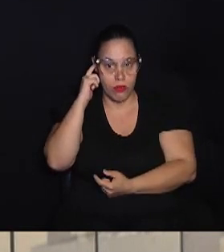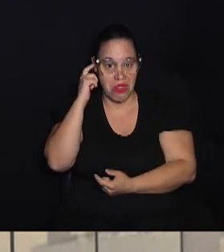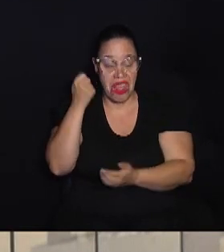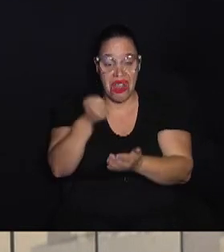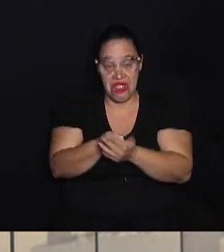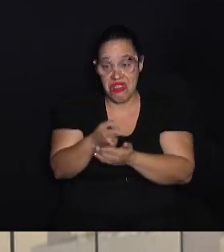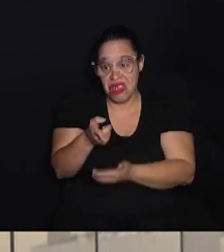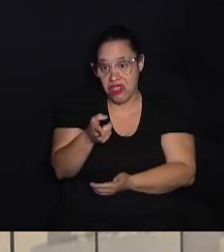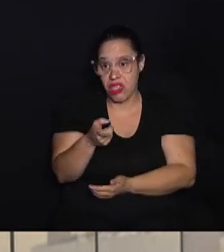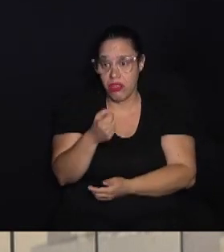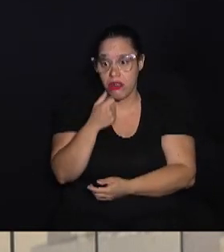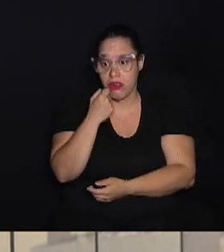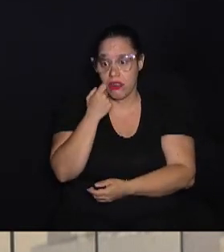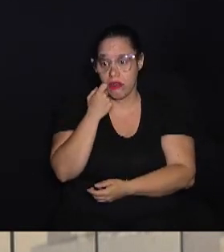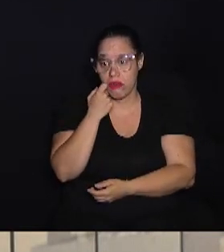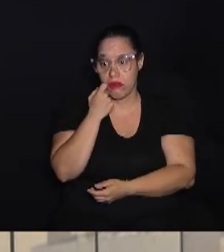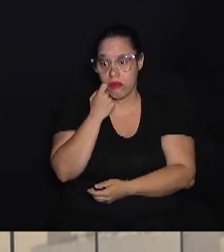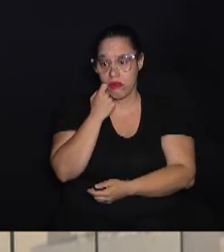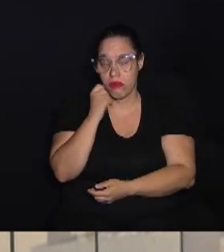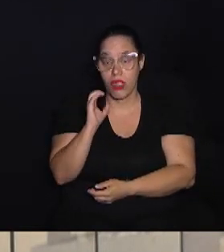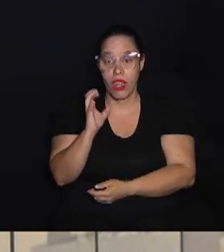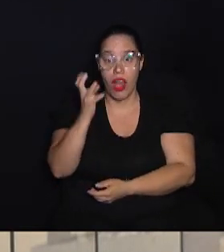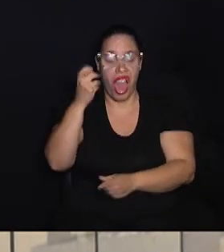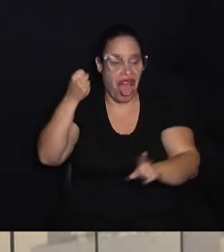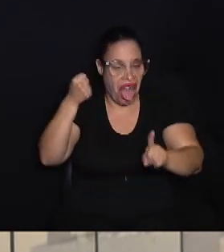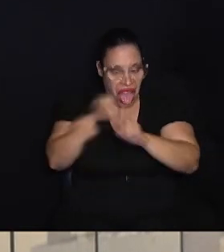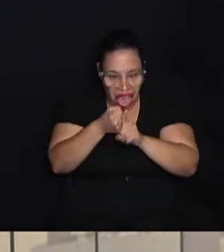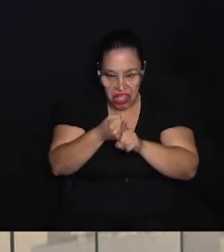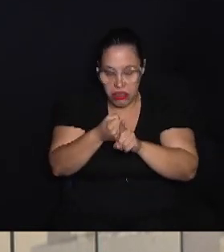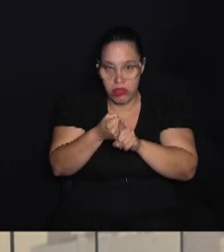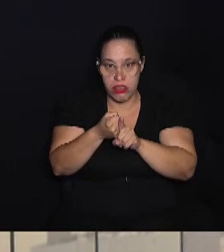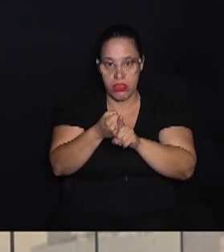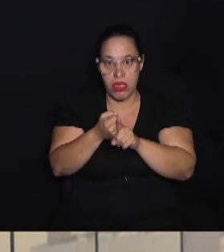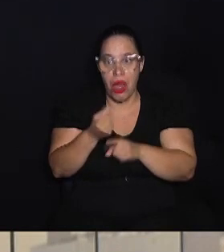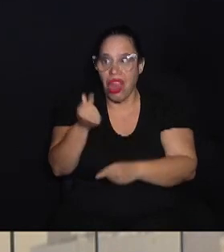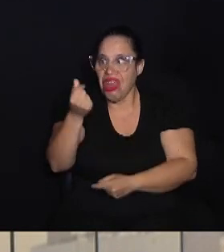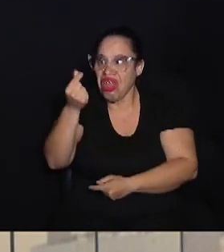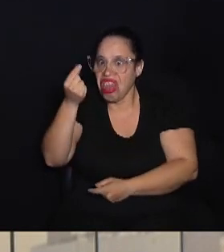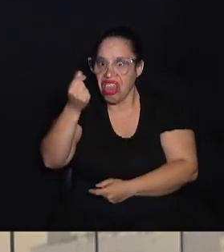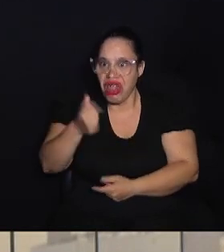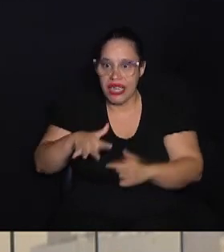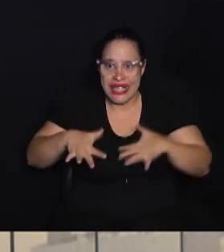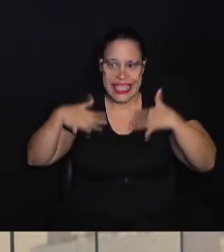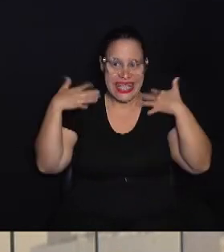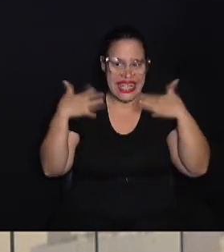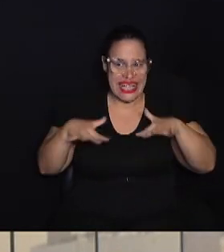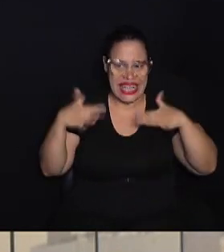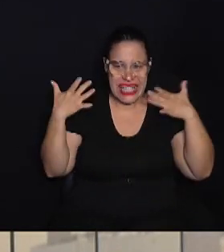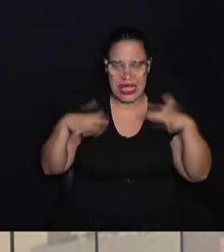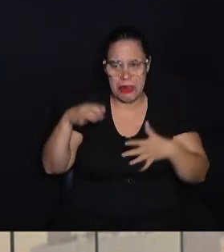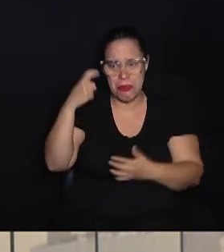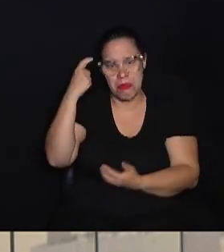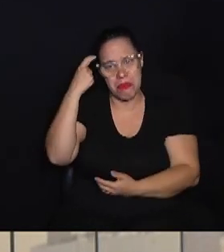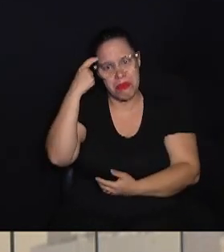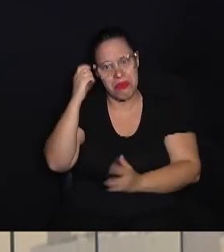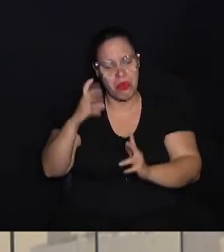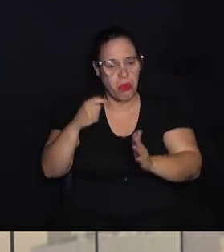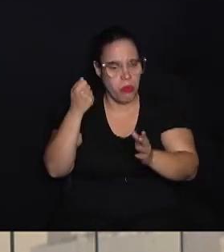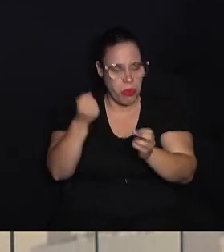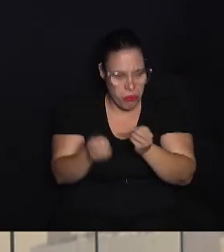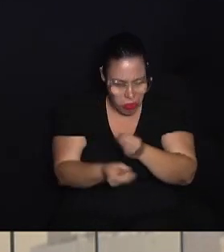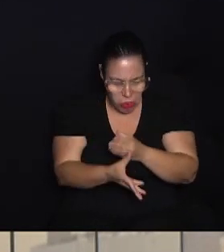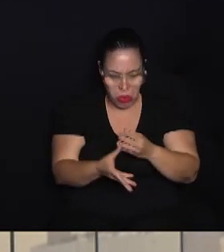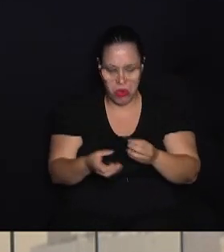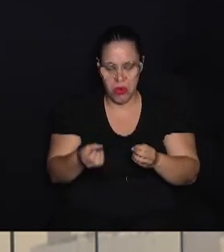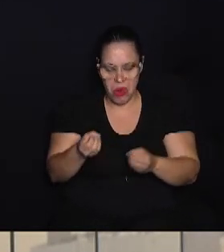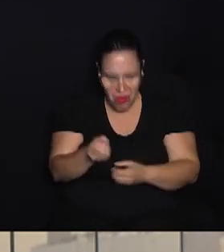fator aí que acaba impactando, e é muito caro. Pensa, tudo que a gente investe para